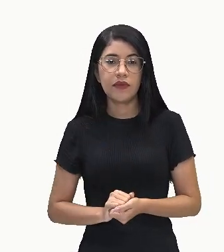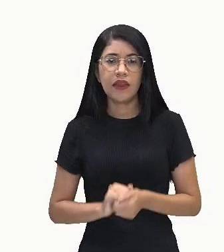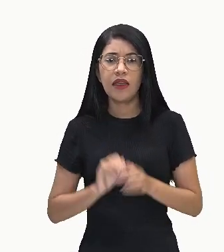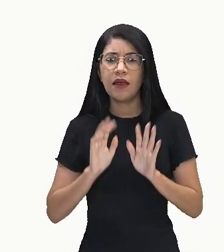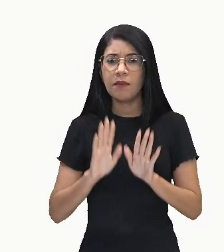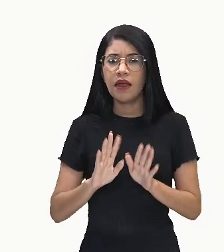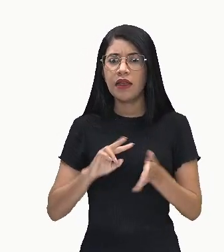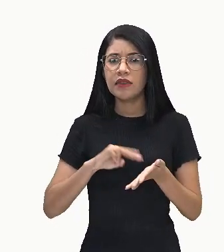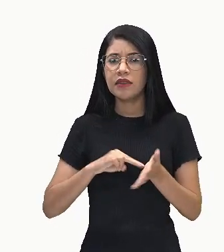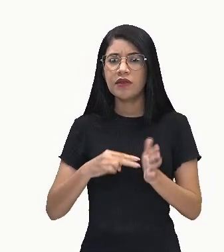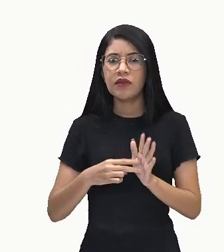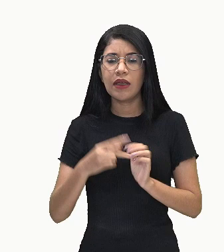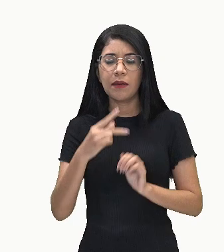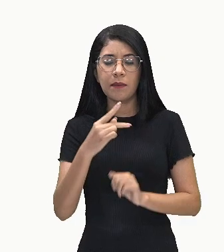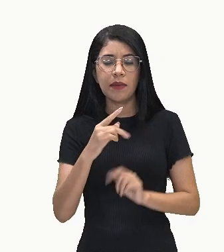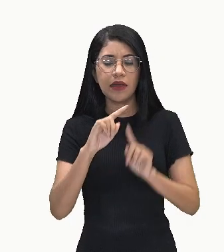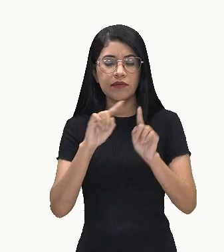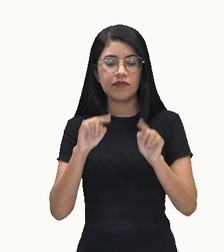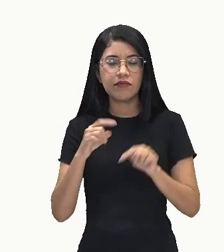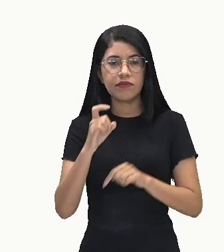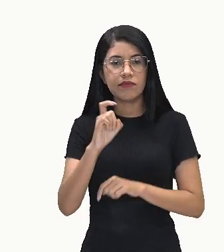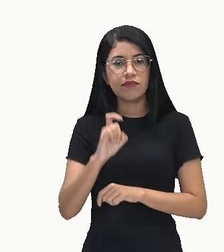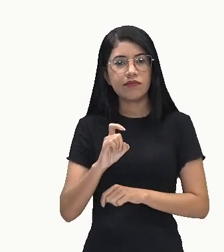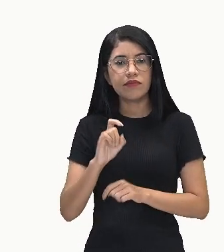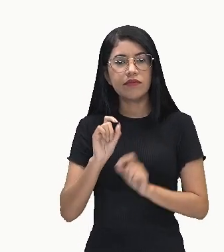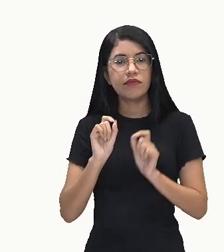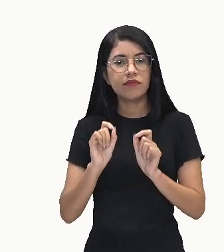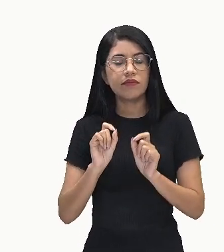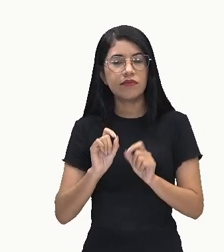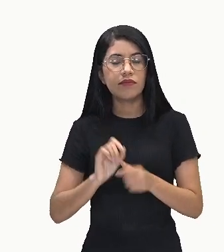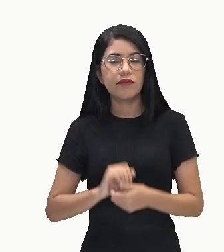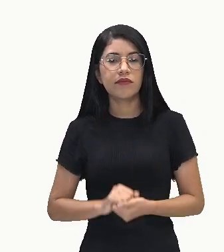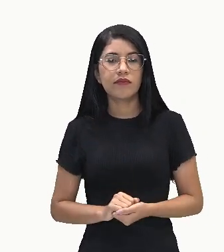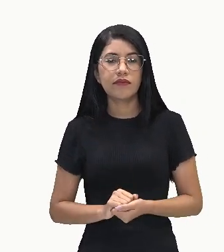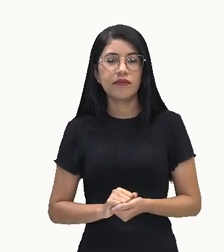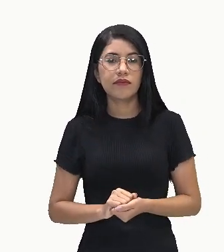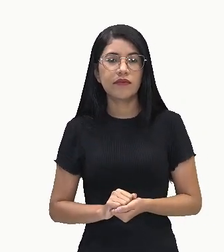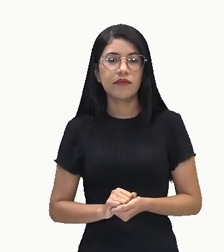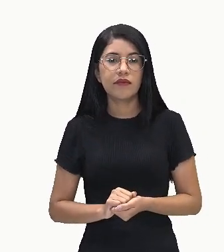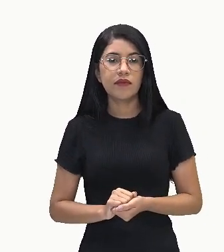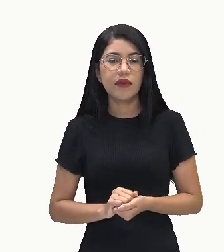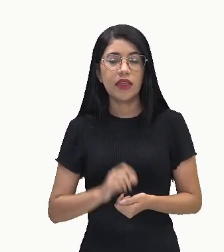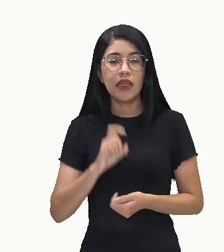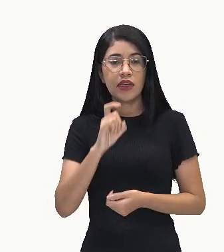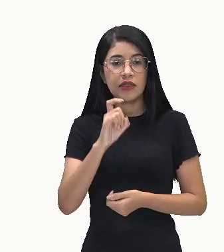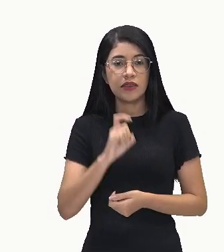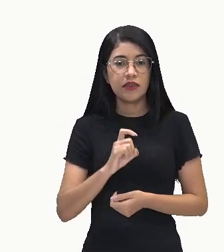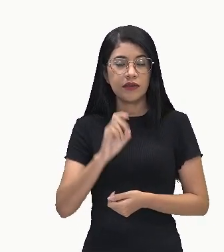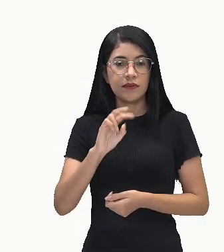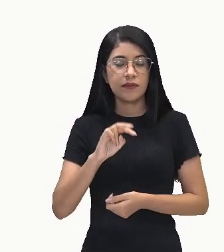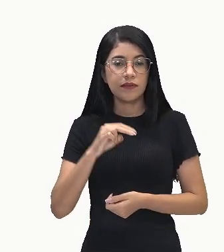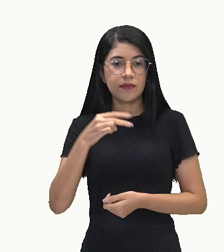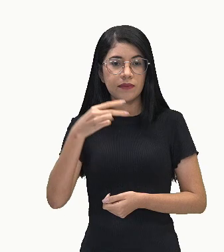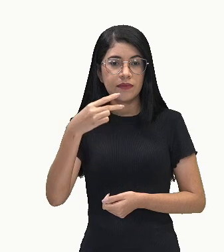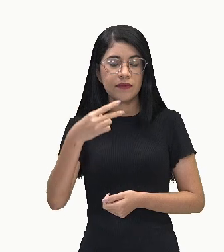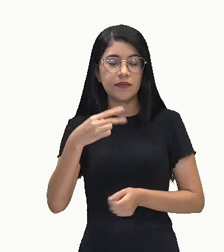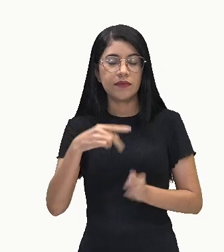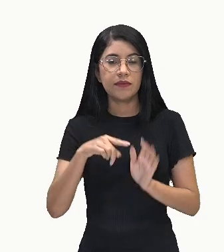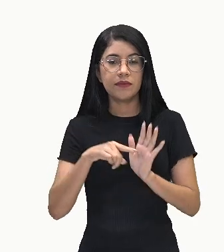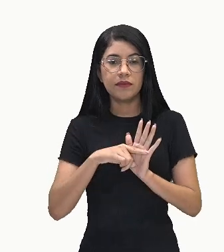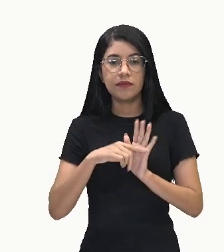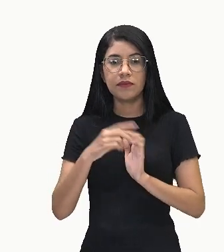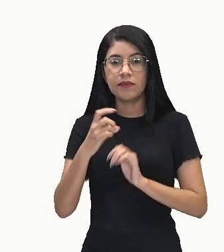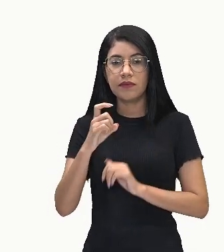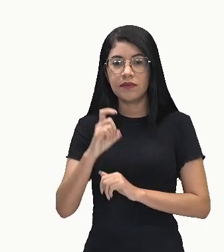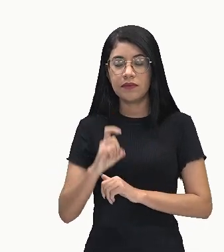de x? P de x é x ao quadrado menos